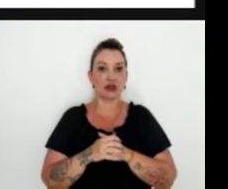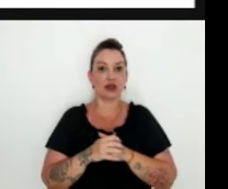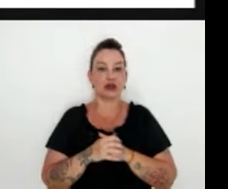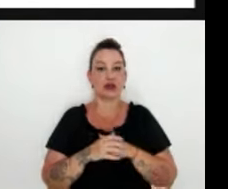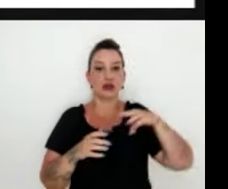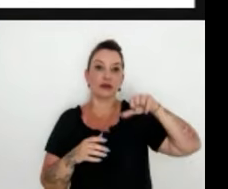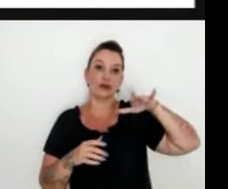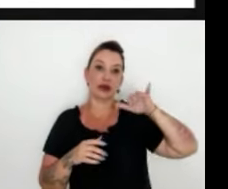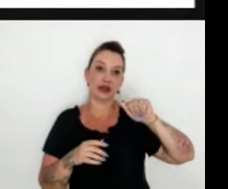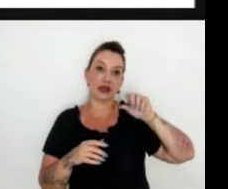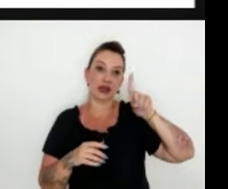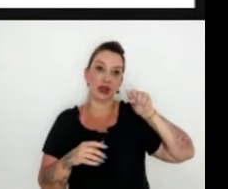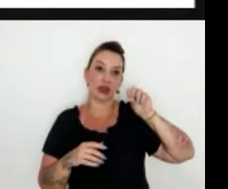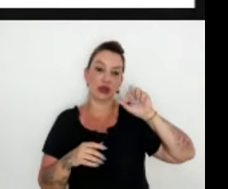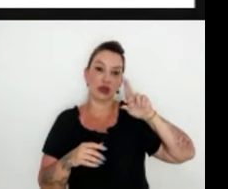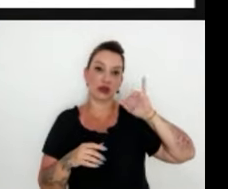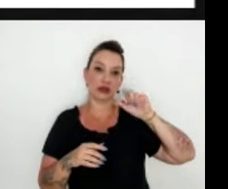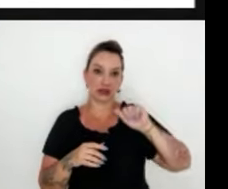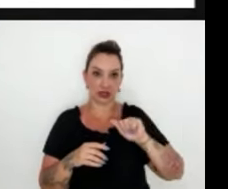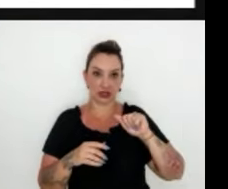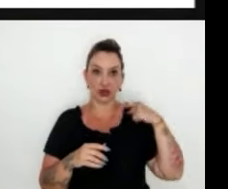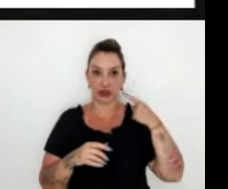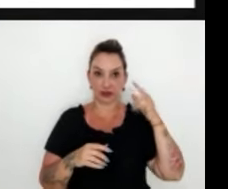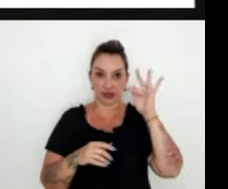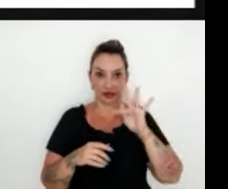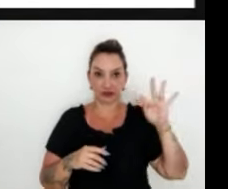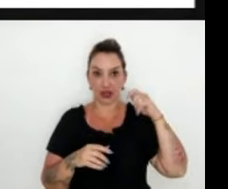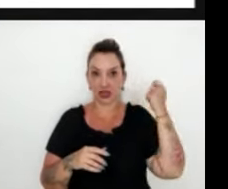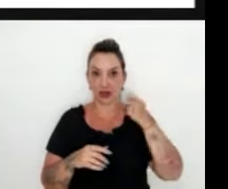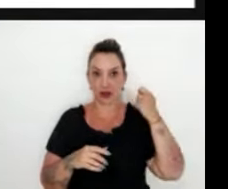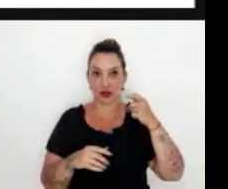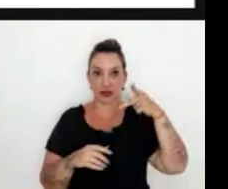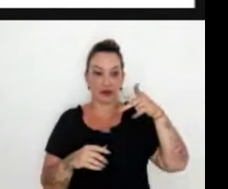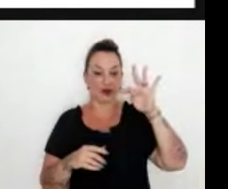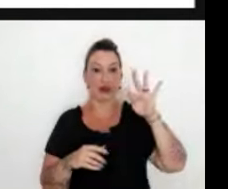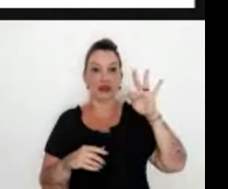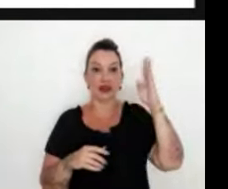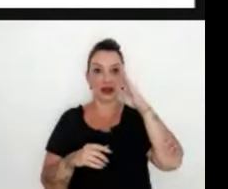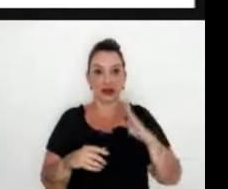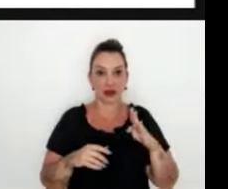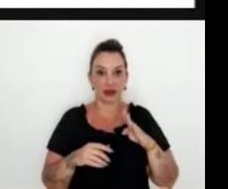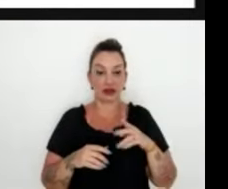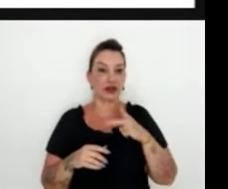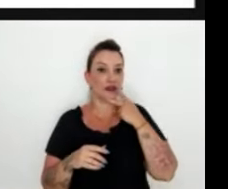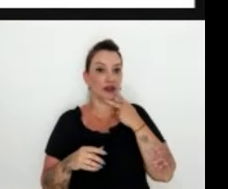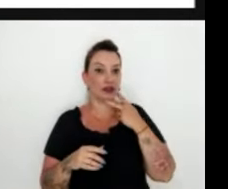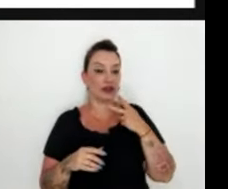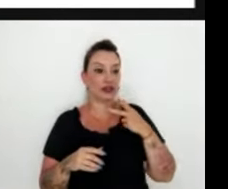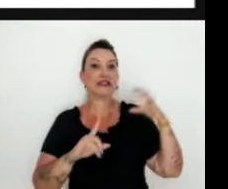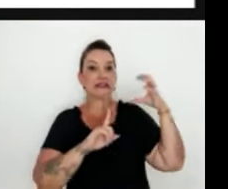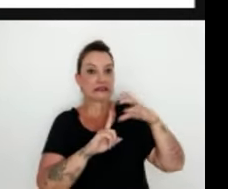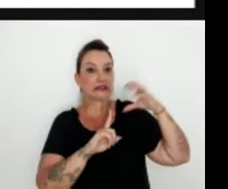que é deputada federal gaúcha pelo Partido dos Trabalhadores no Brasil, ao me descrever o assédio que sofreu